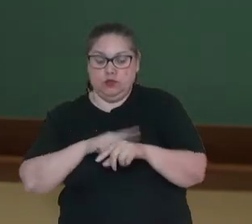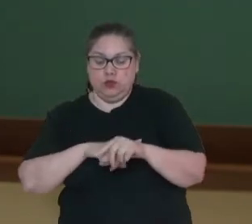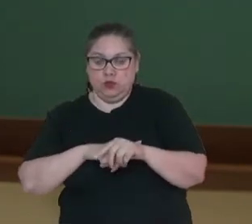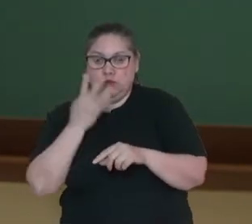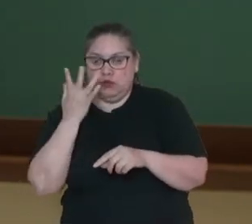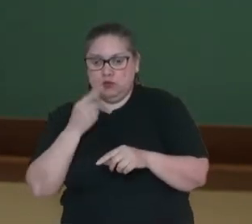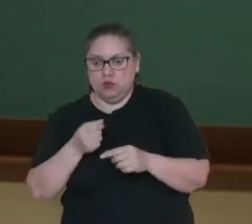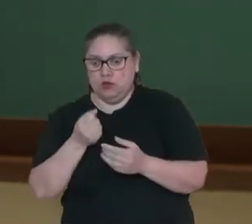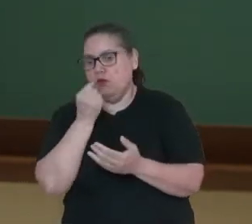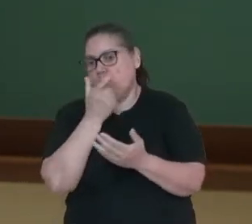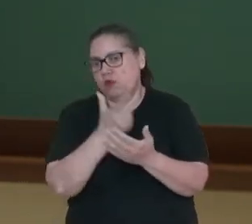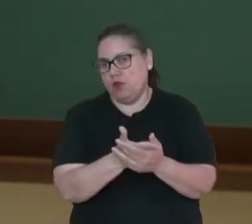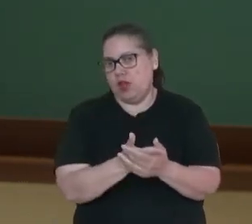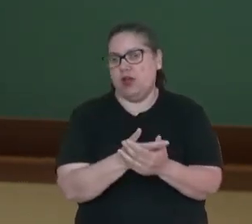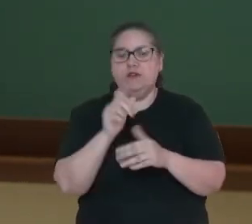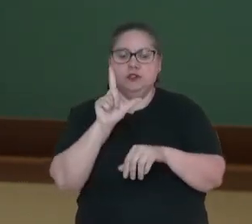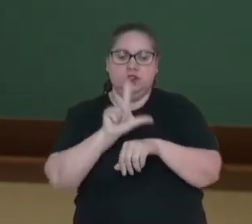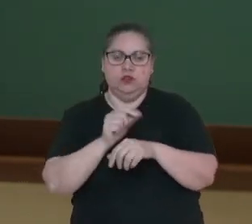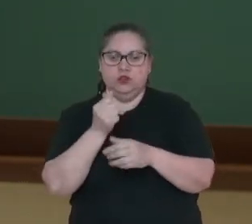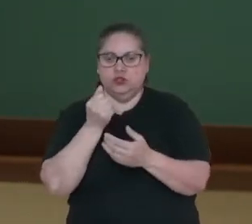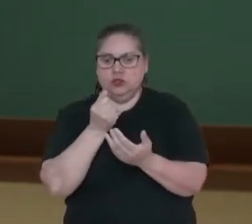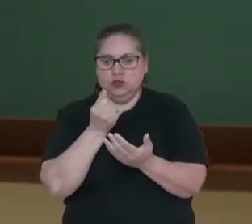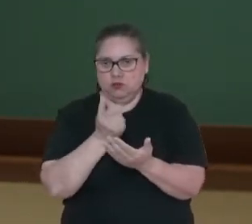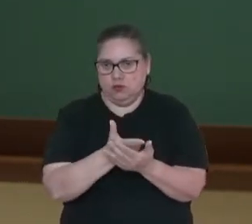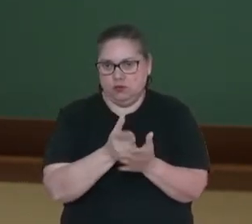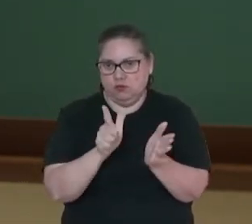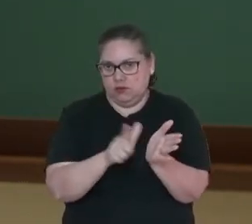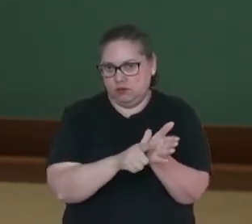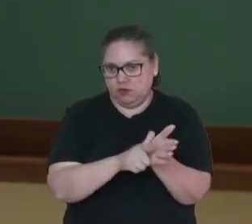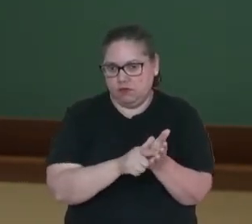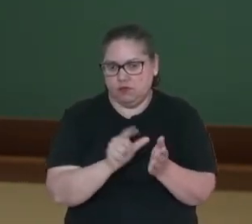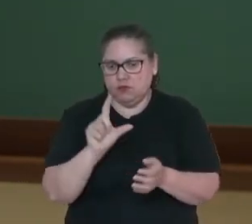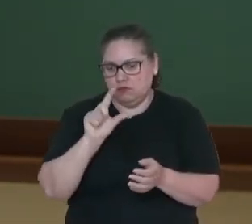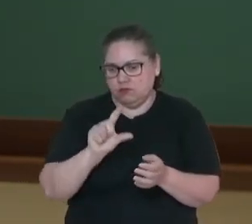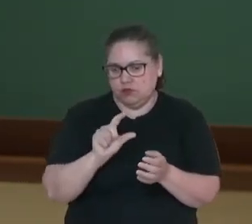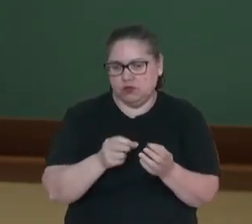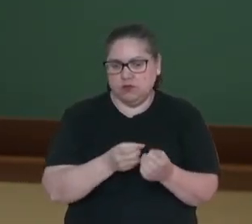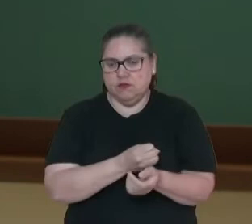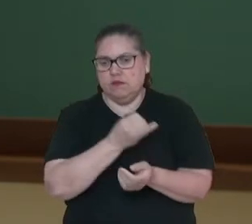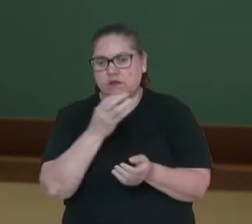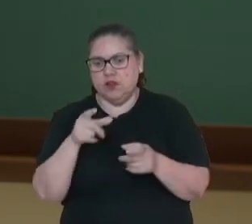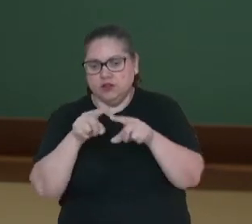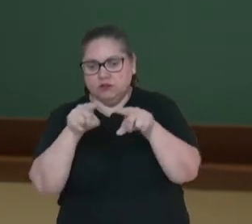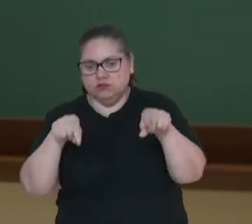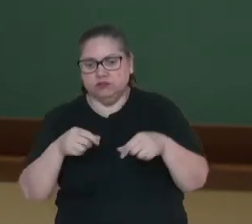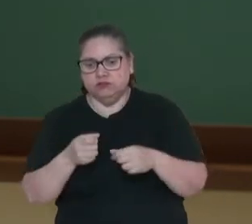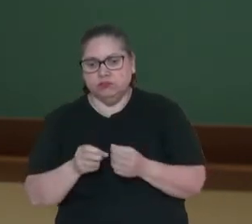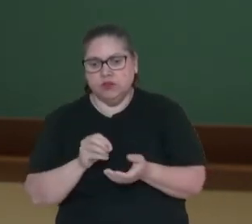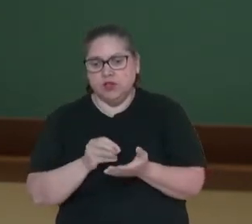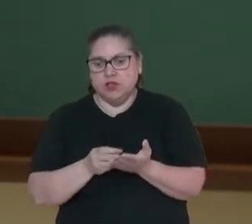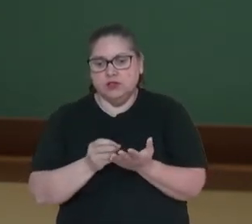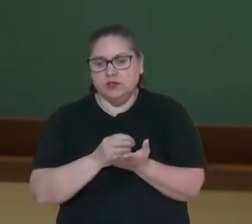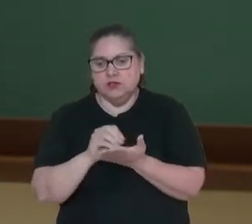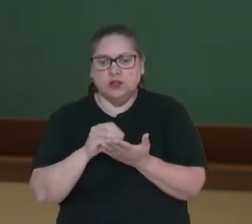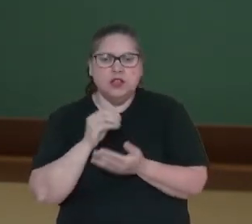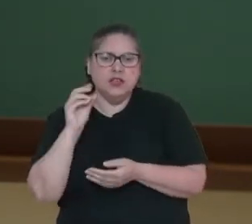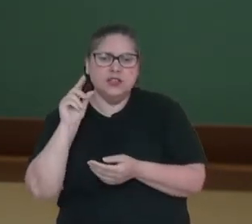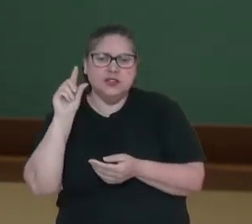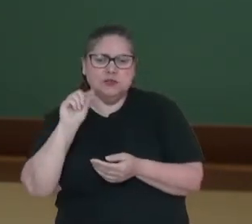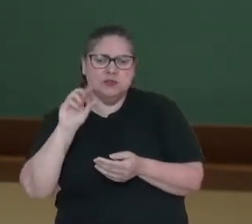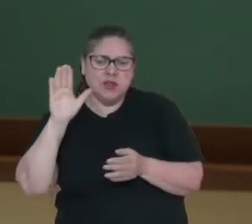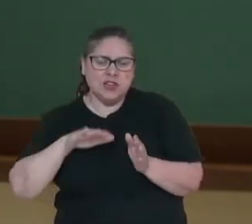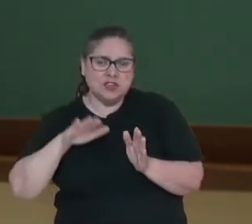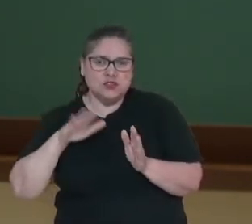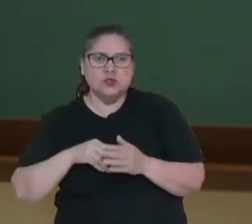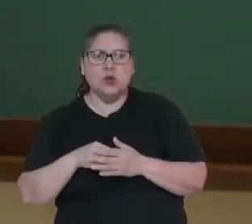a gente comprava nas papelarias os bloquinhos com vários, né, tabuleiros para jogar, né? Era bem baratinho aqueles